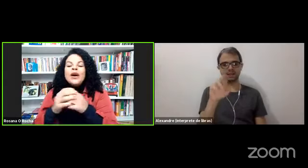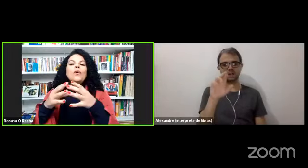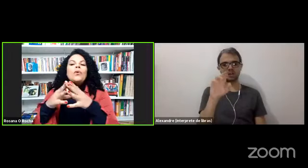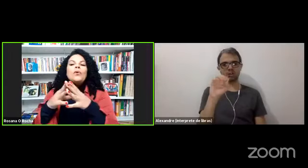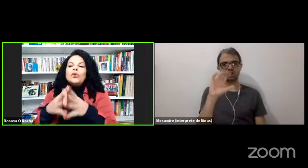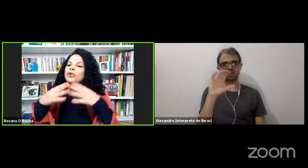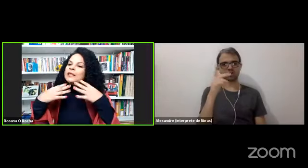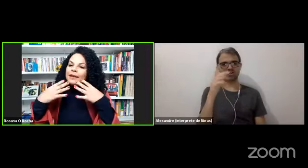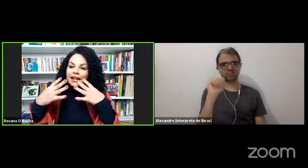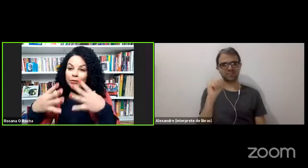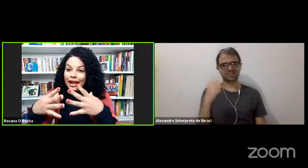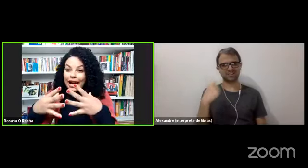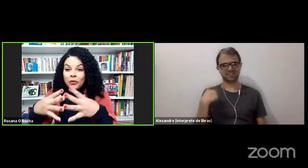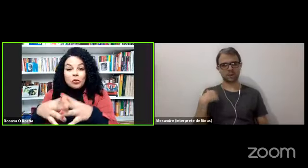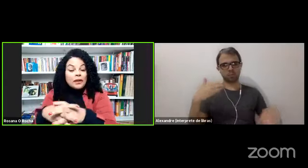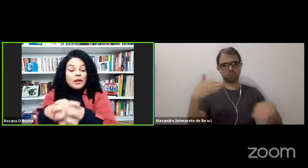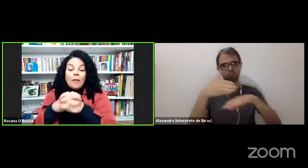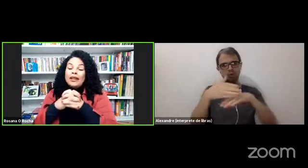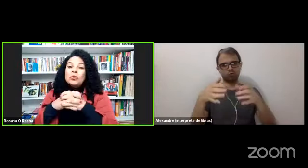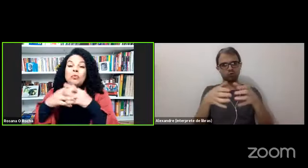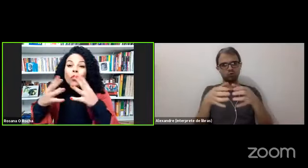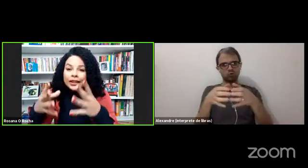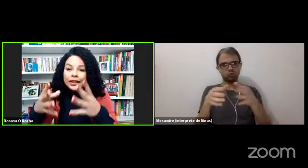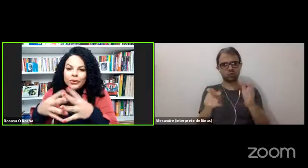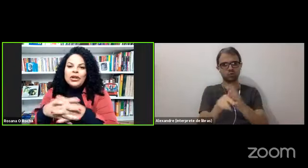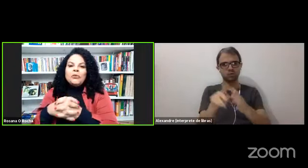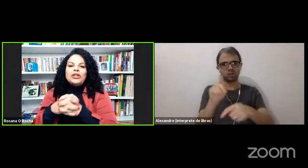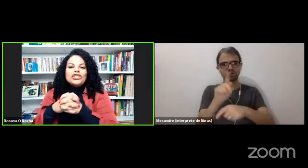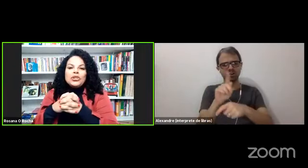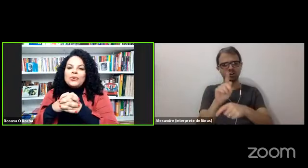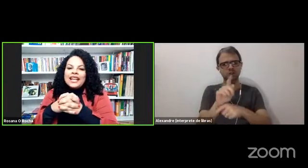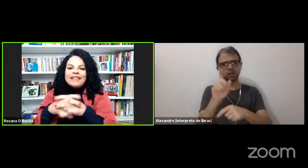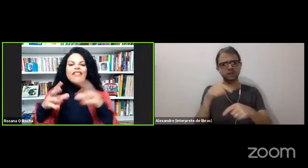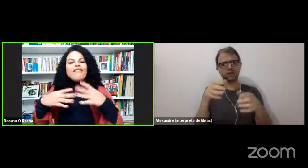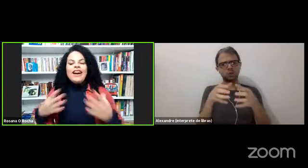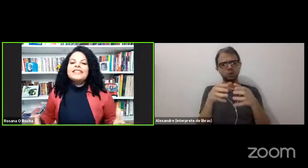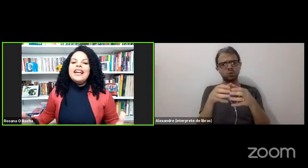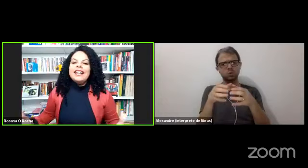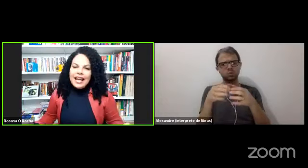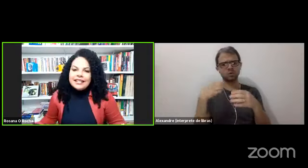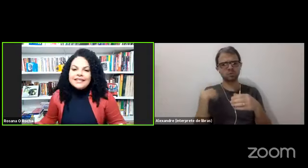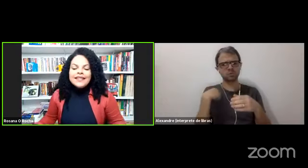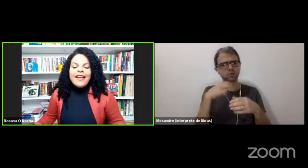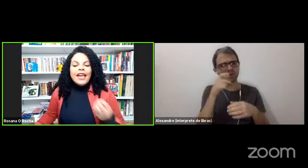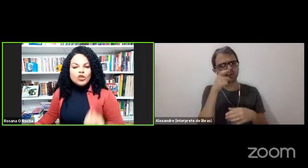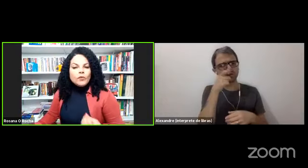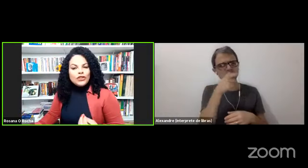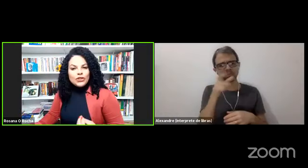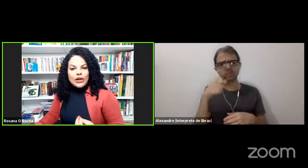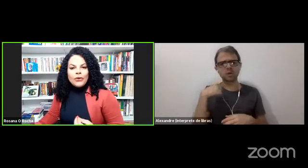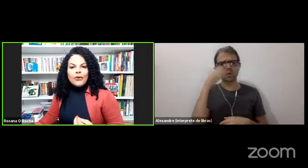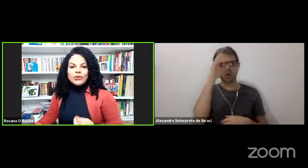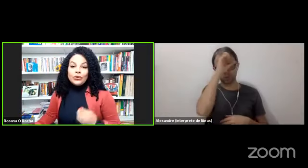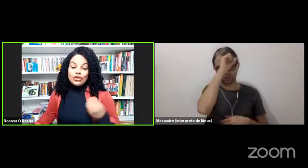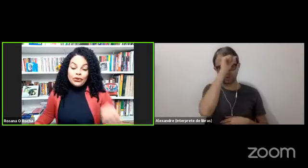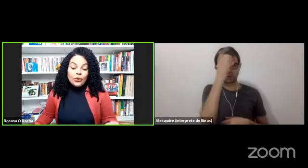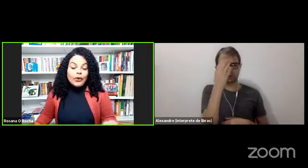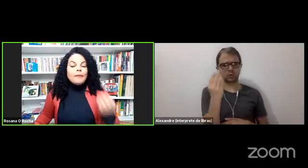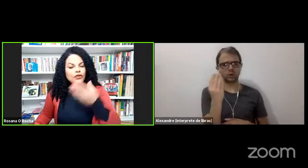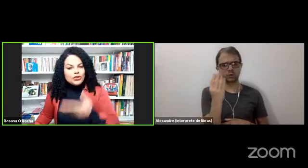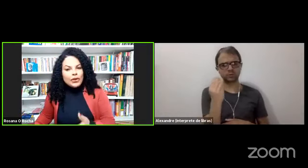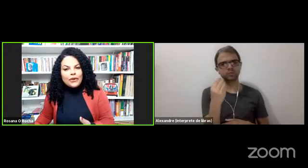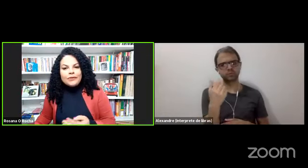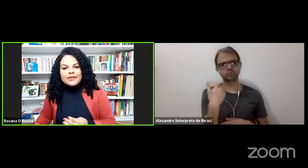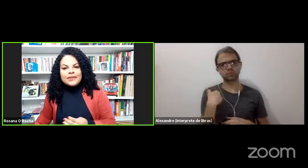Gestores, um grupo espetacular, um grupo que eu aprendo muito, porque a gente consegue ver várias realidades. Eu sou professora, eu sou